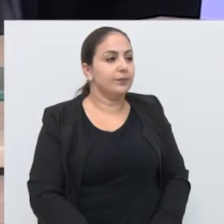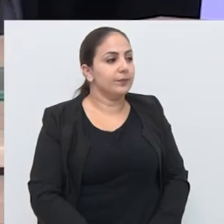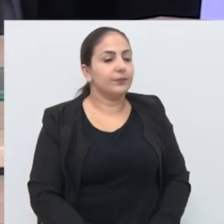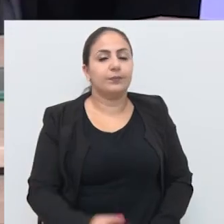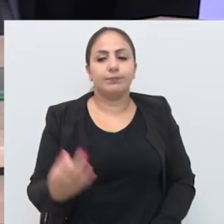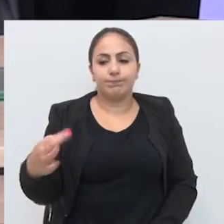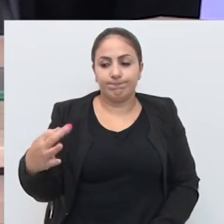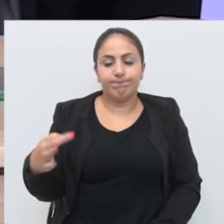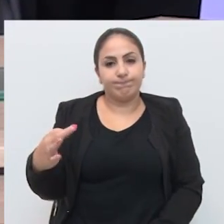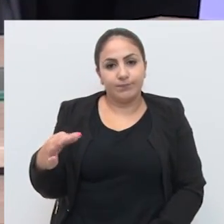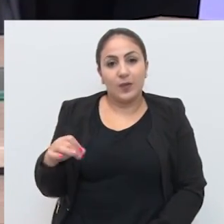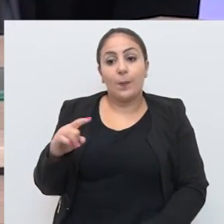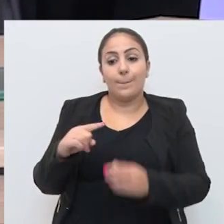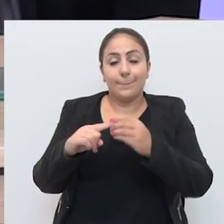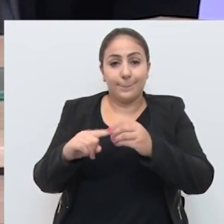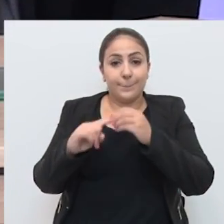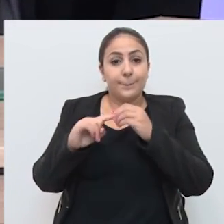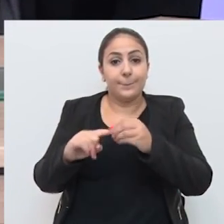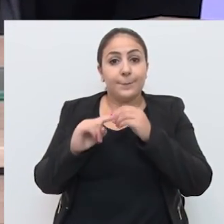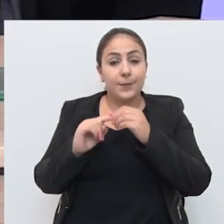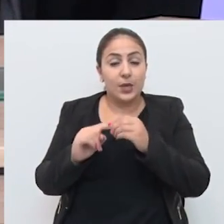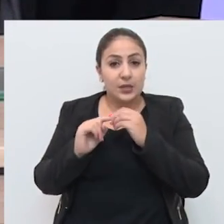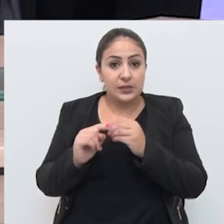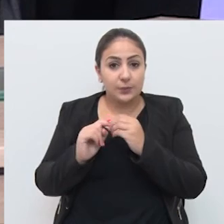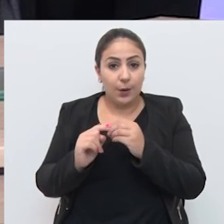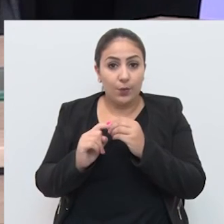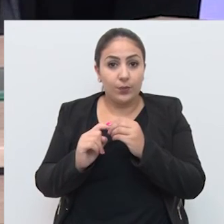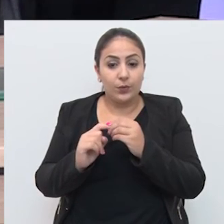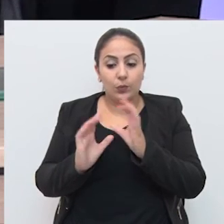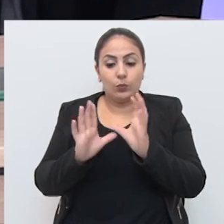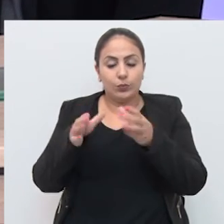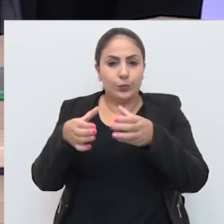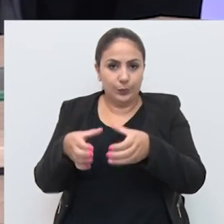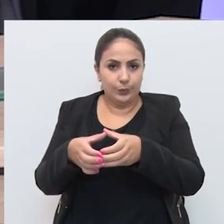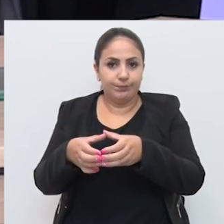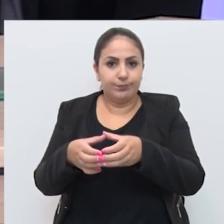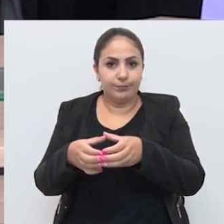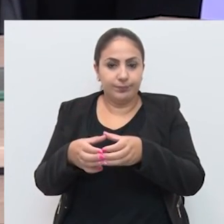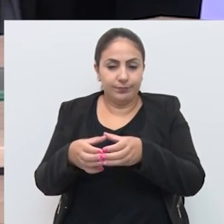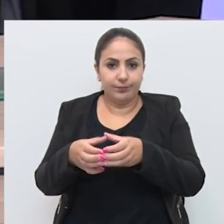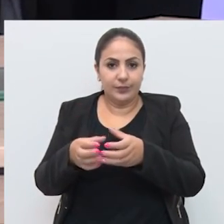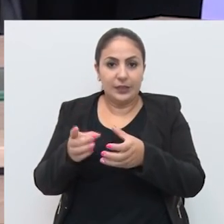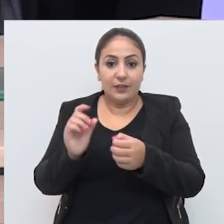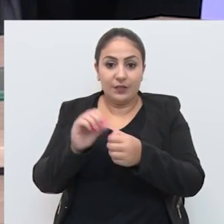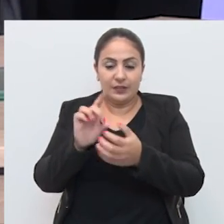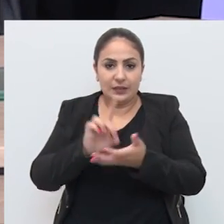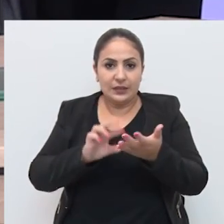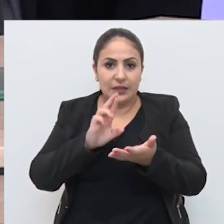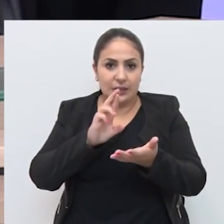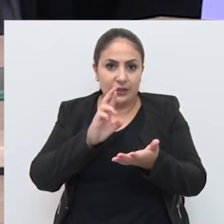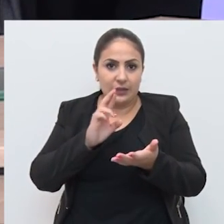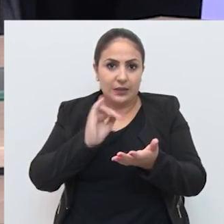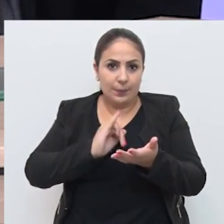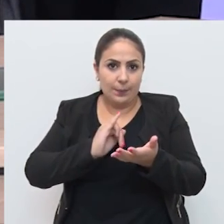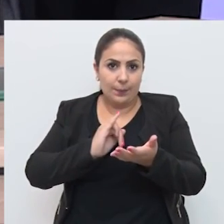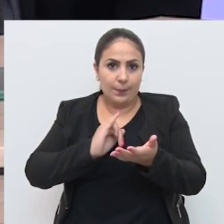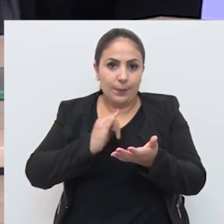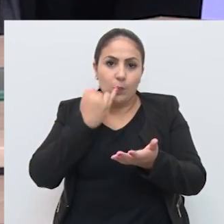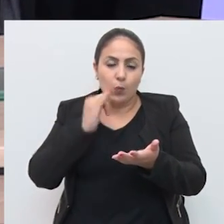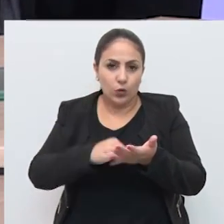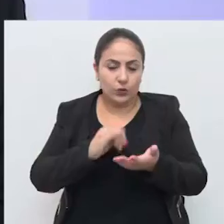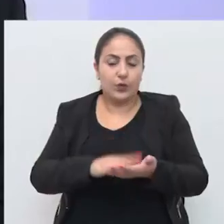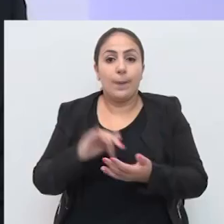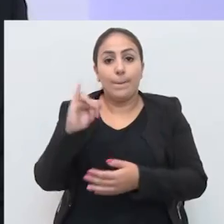28.559,70. Exato. Esse é o principal grupo que declara. É importante também as